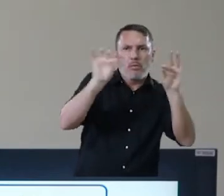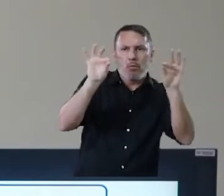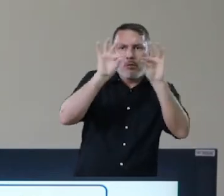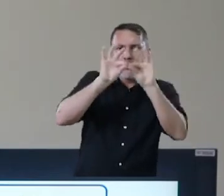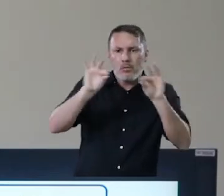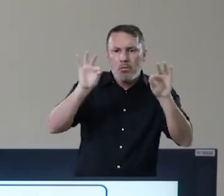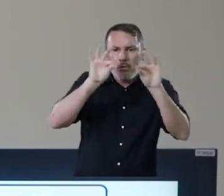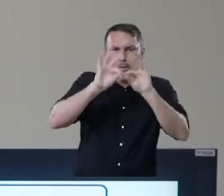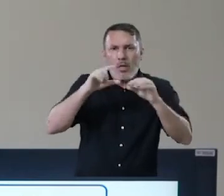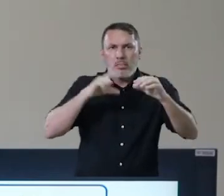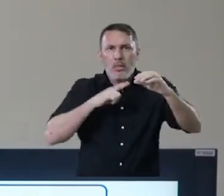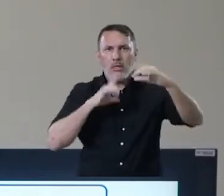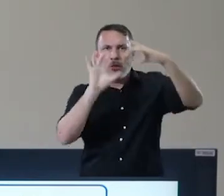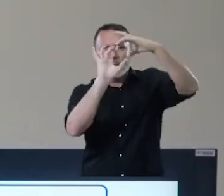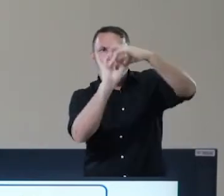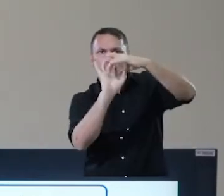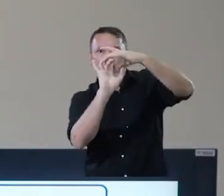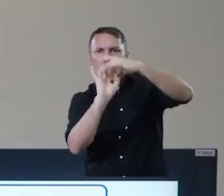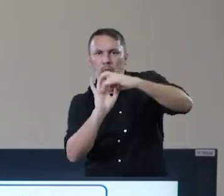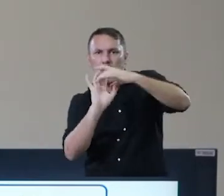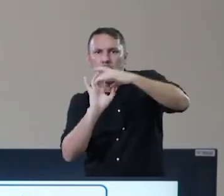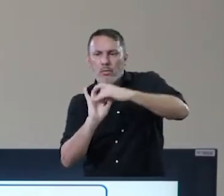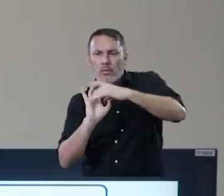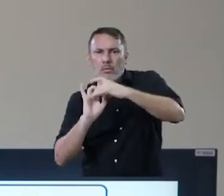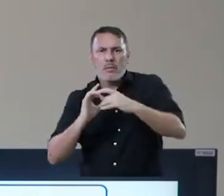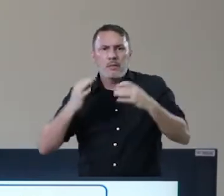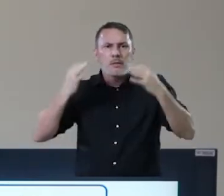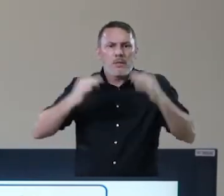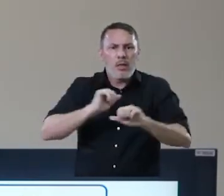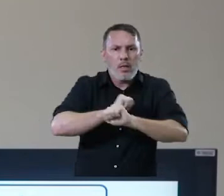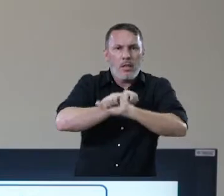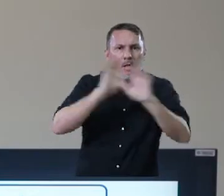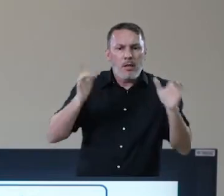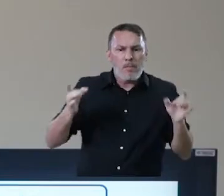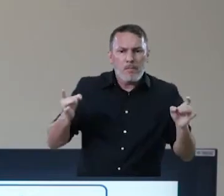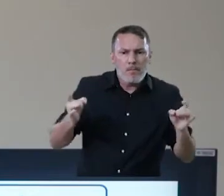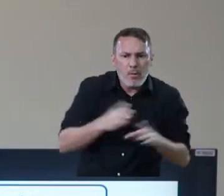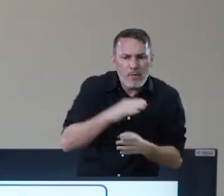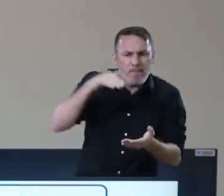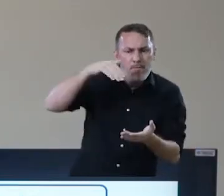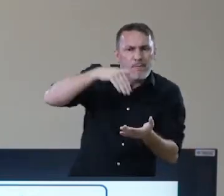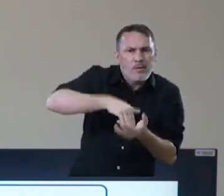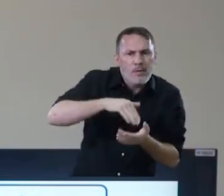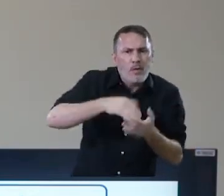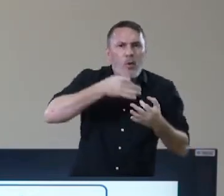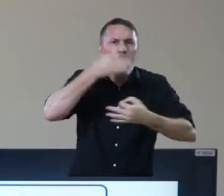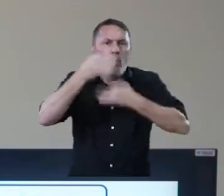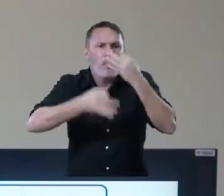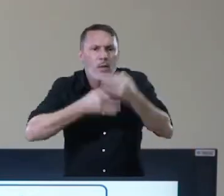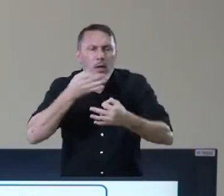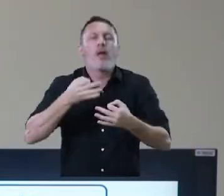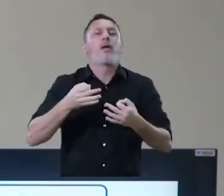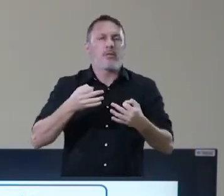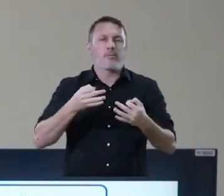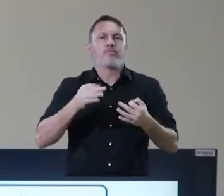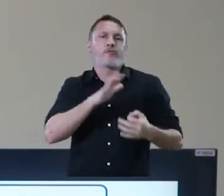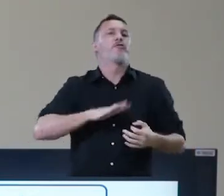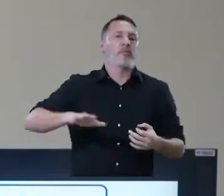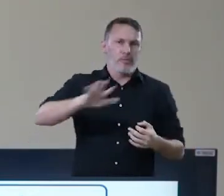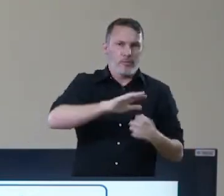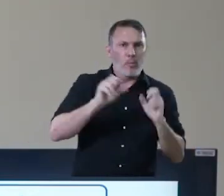levantou no desenvolvimento, ele precisa ser coerente com a conclusão e coerente também com